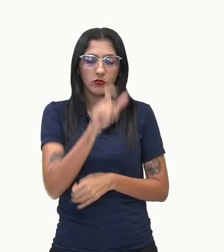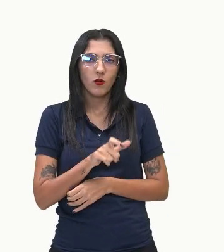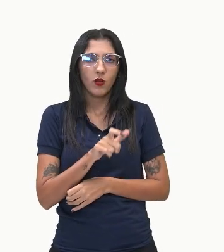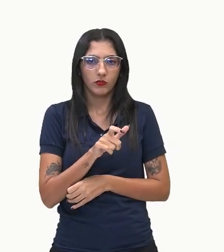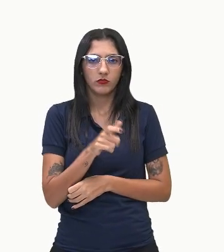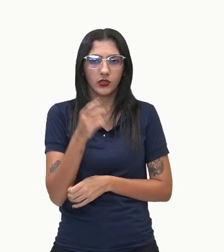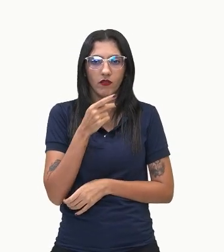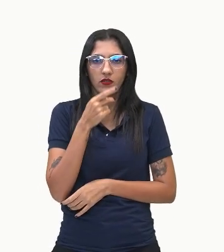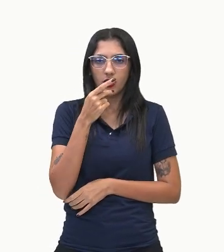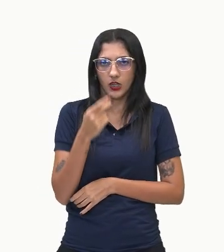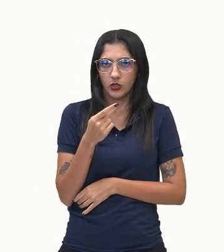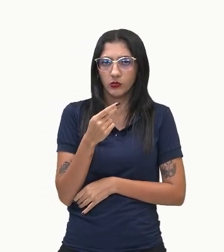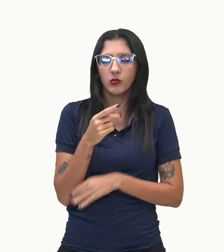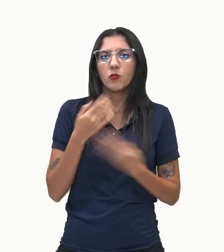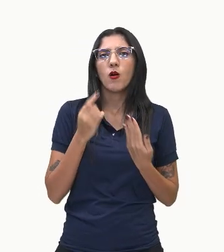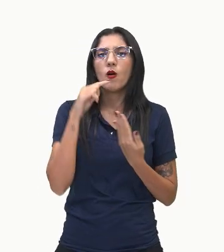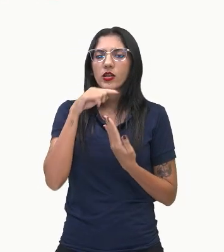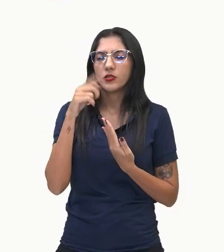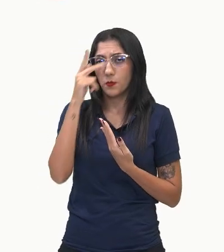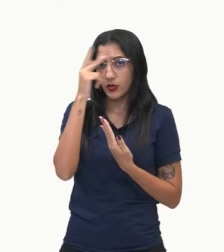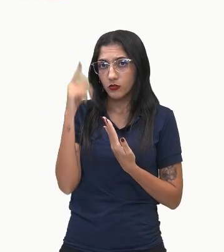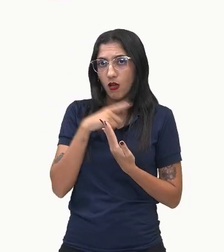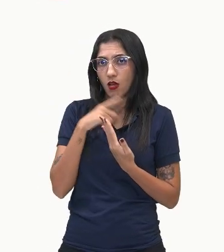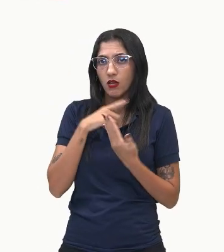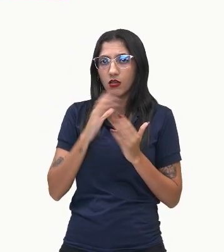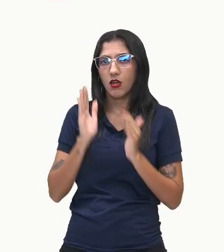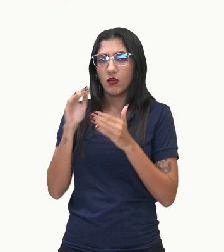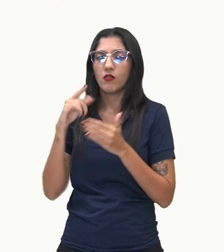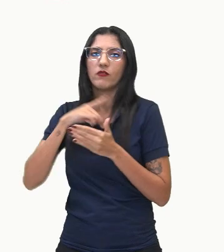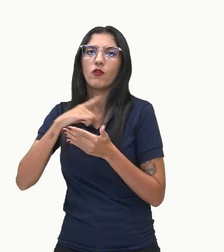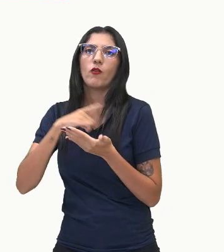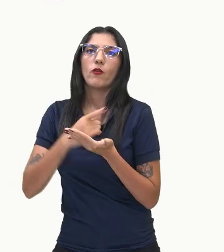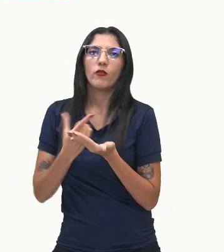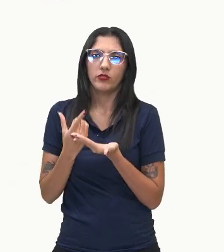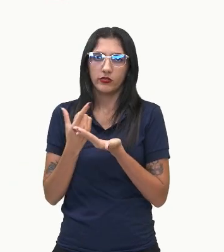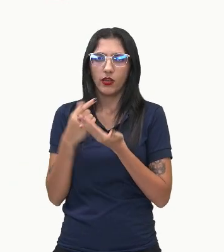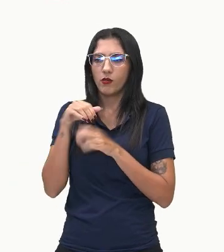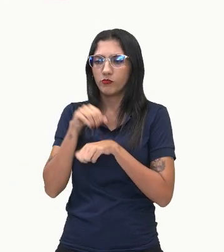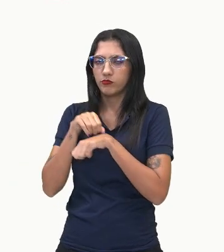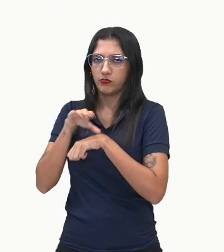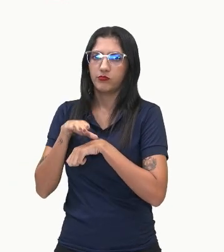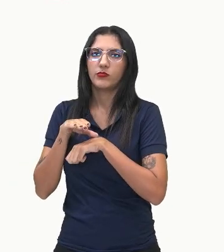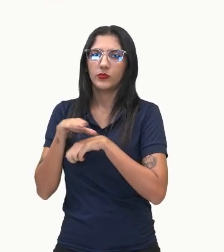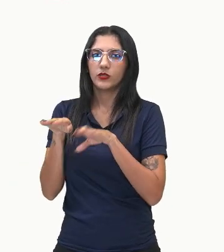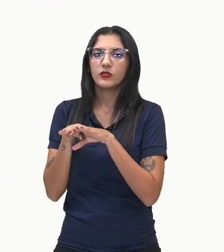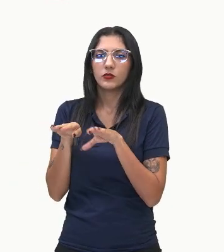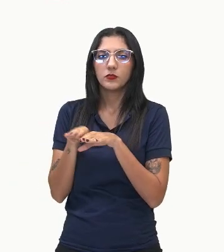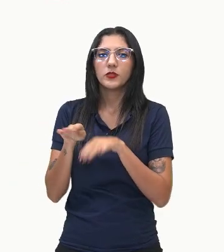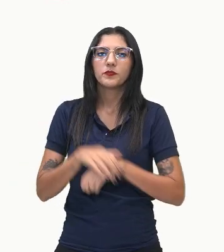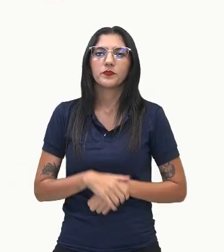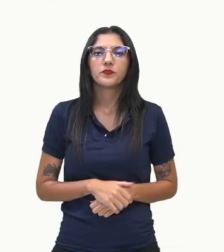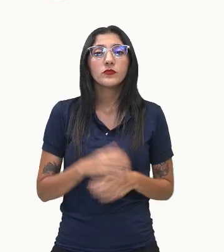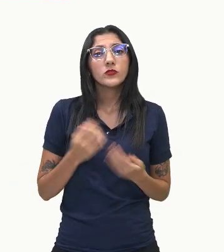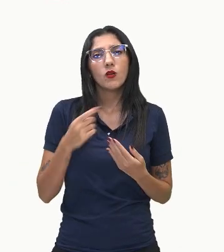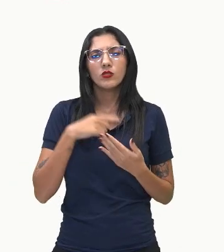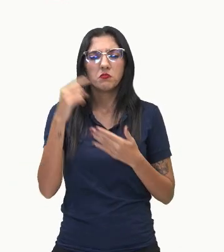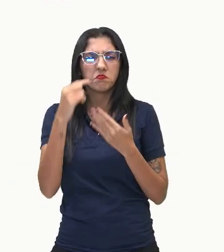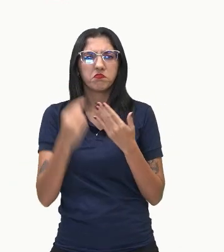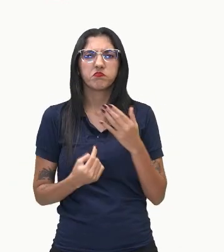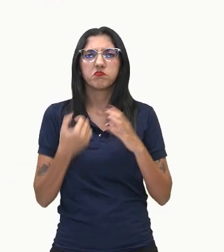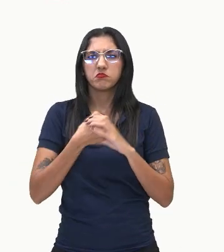e a quem se destinam as mensagens. Então, são os